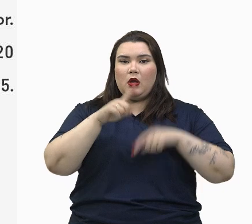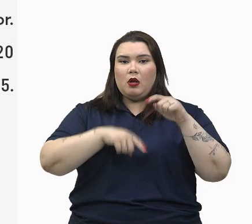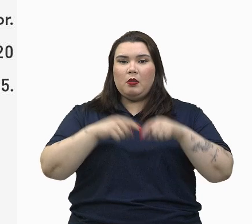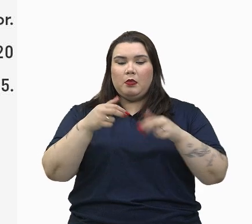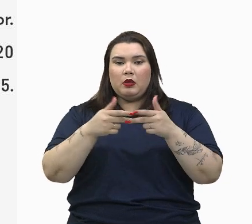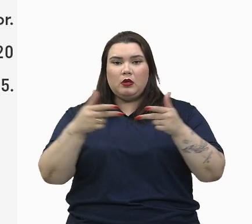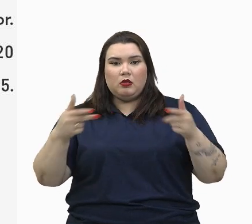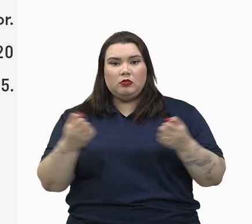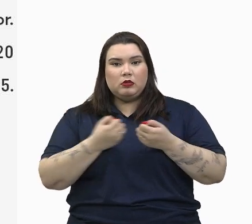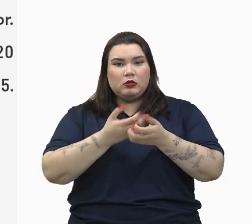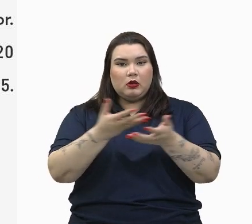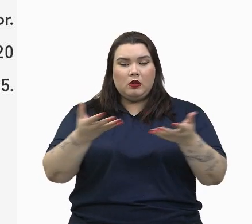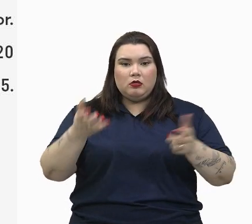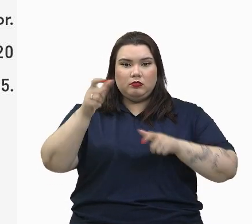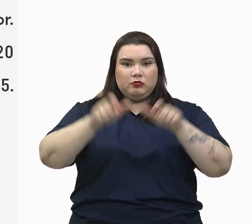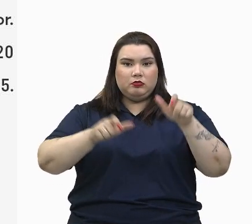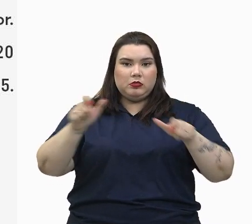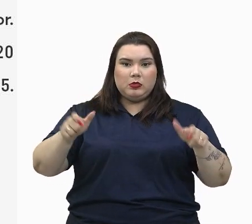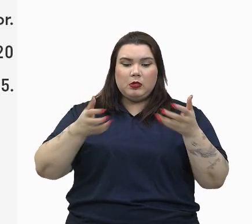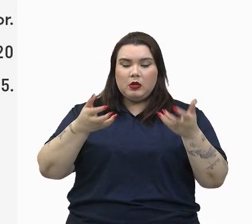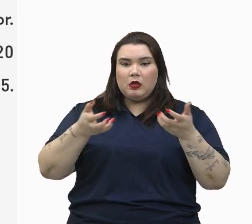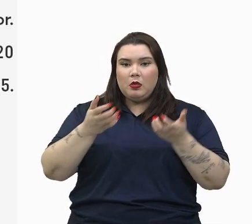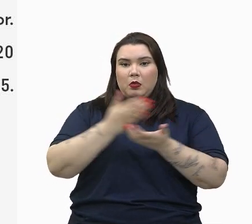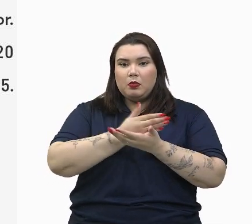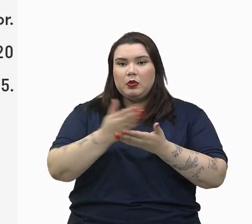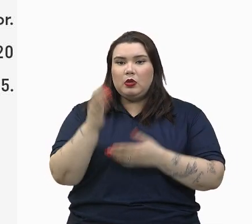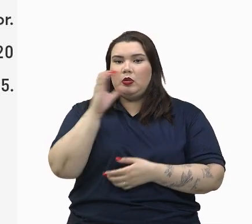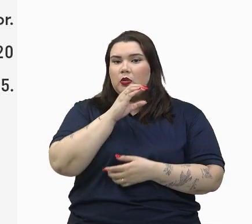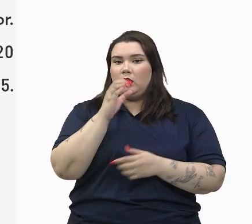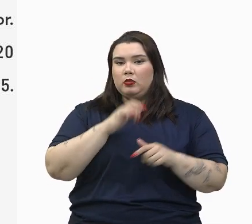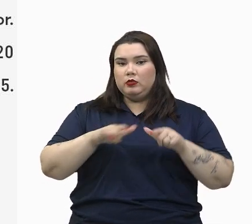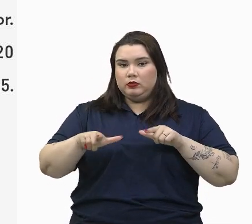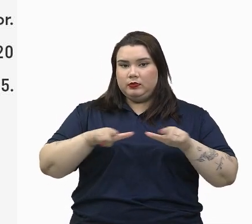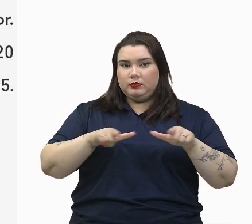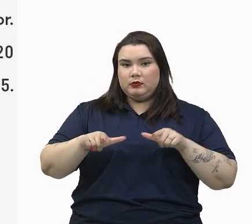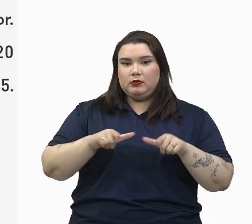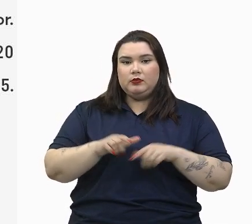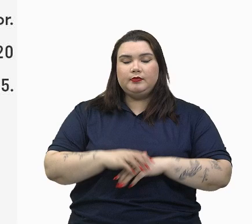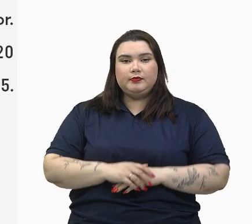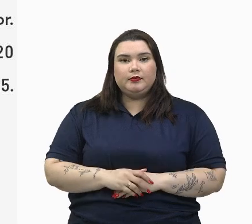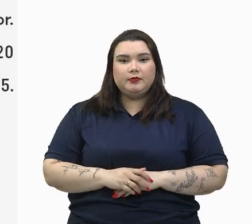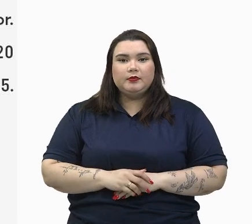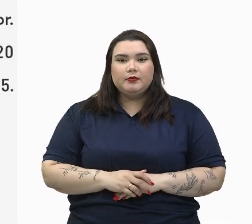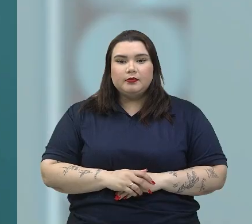aparelhar o necessário e os companheiros responderam que queriam começar logo o trabalho.